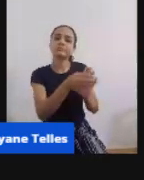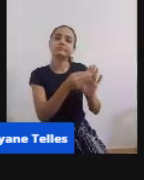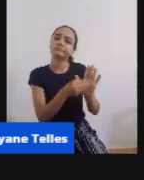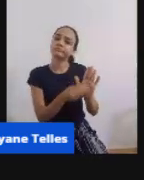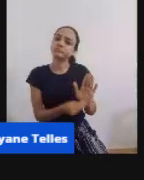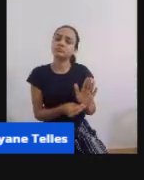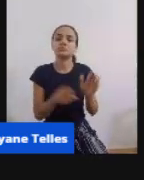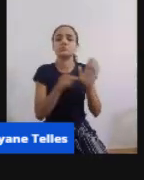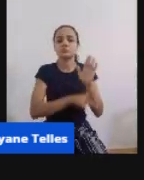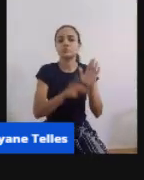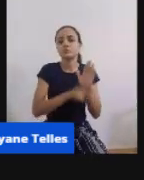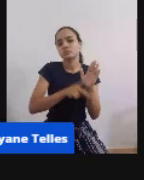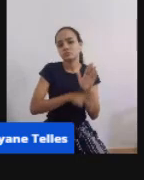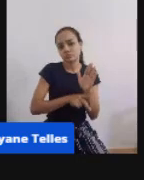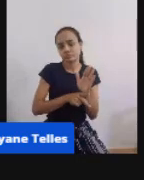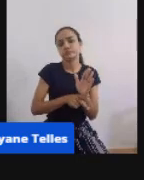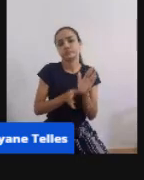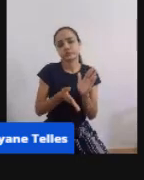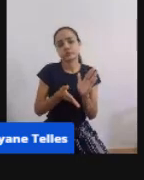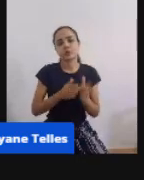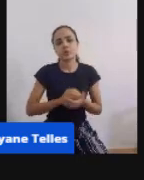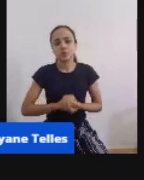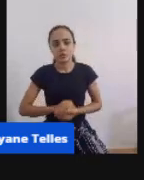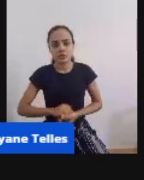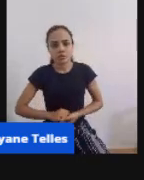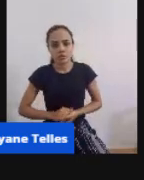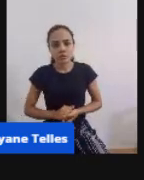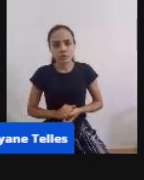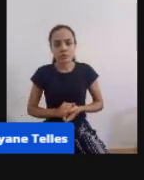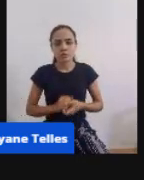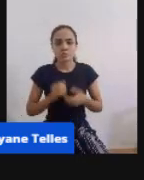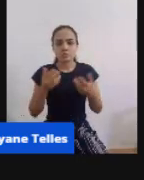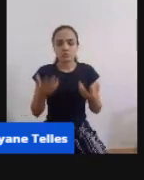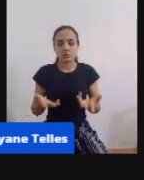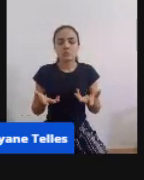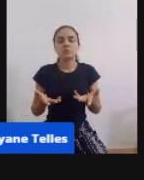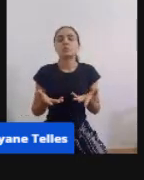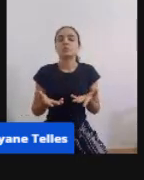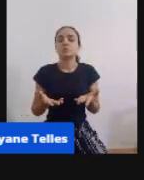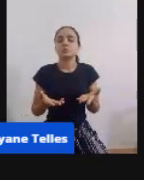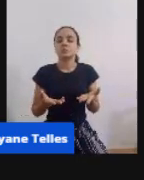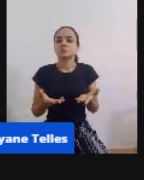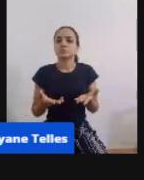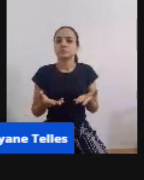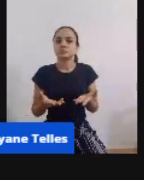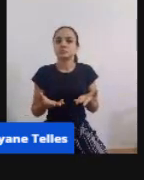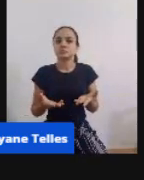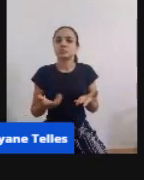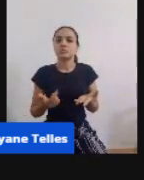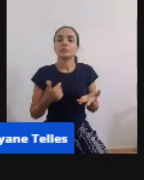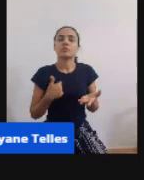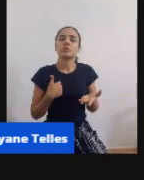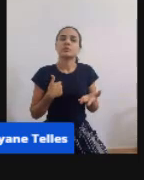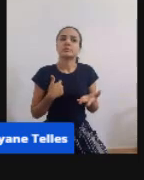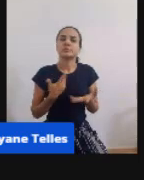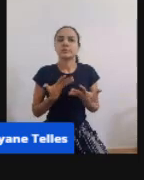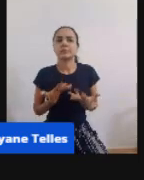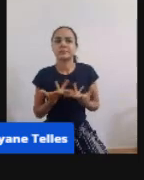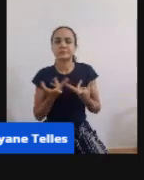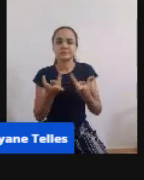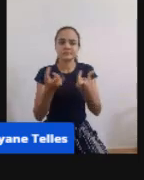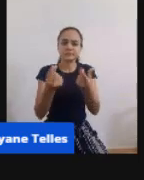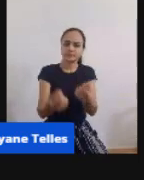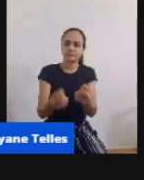ali o período, né, que se destina a essa aula ou habilidade, de repente, às vezes você faz